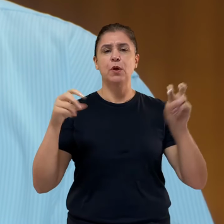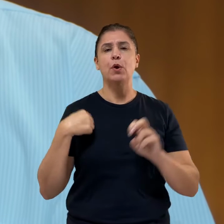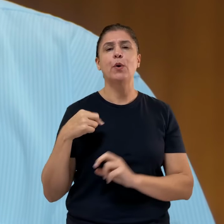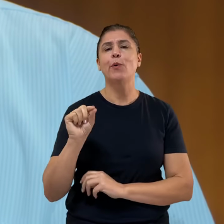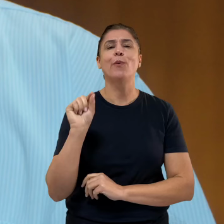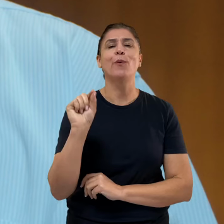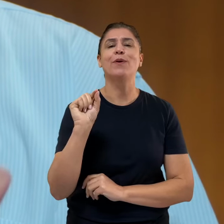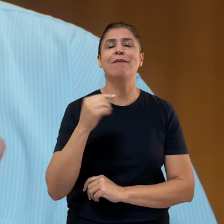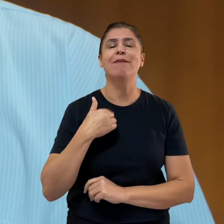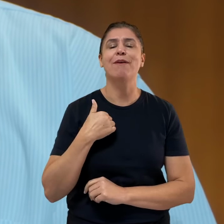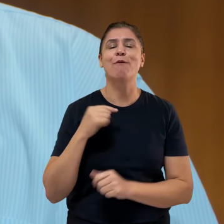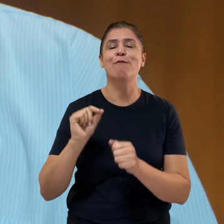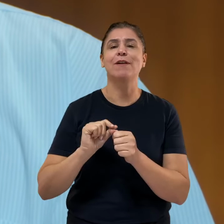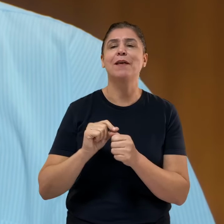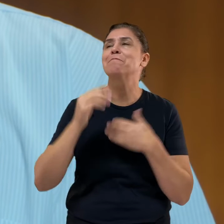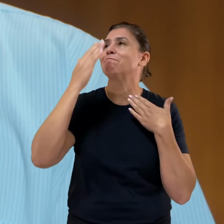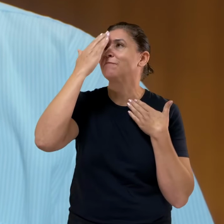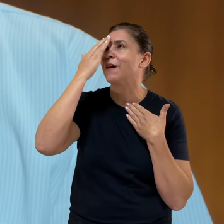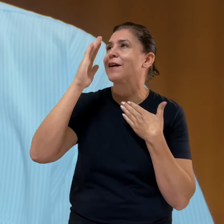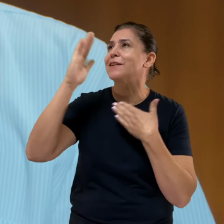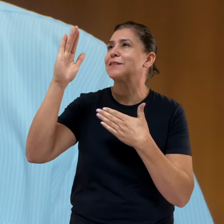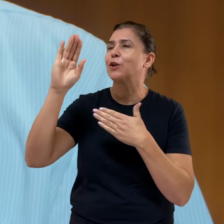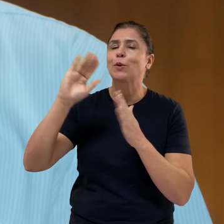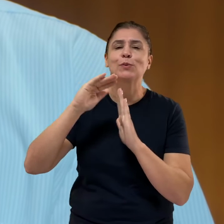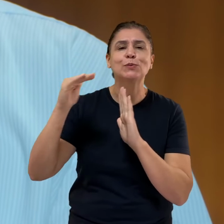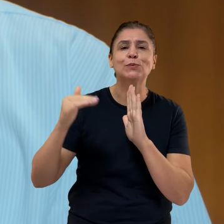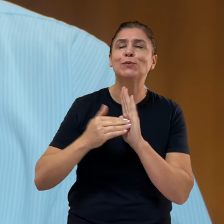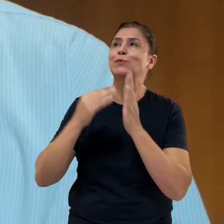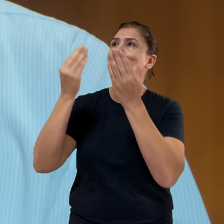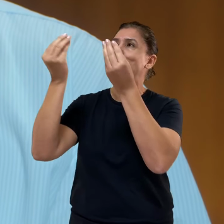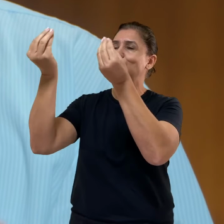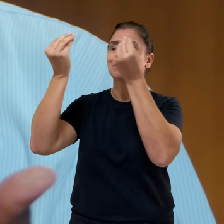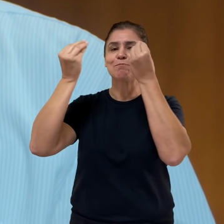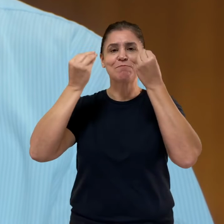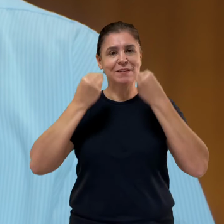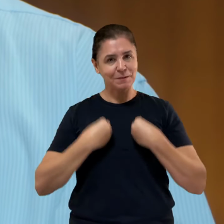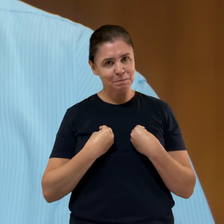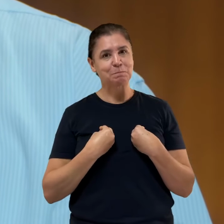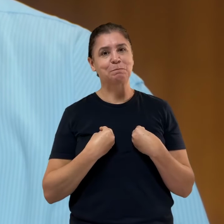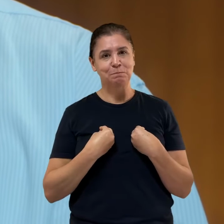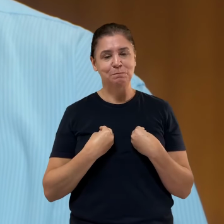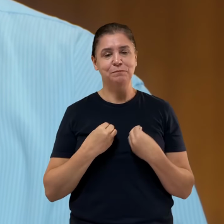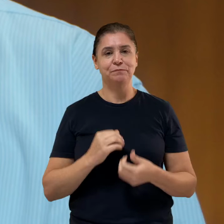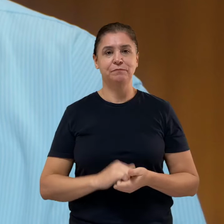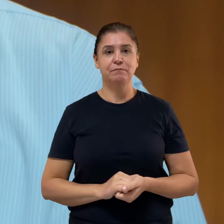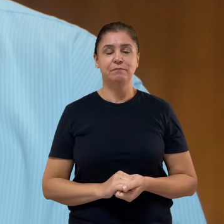farei para agradecer ao Senhor por tudo aquilo que Ele me fez?